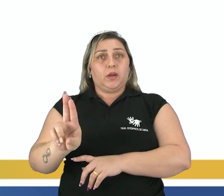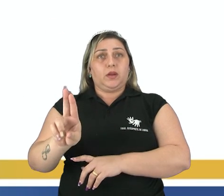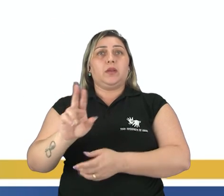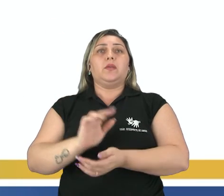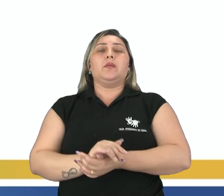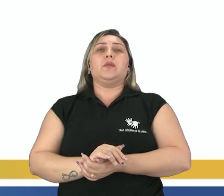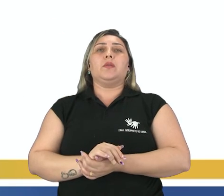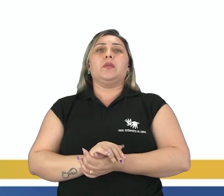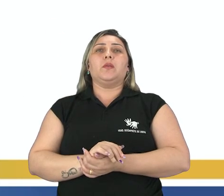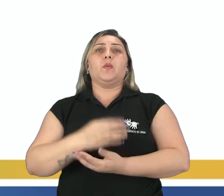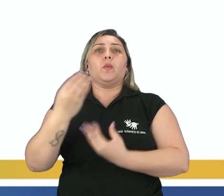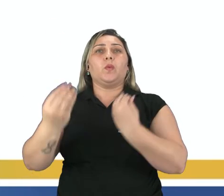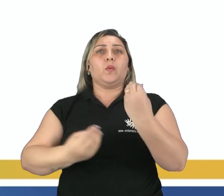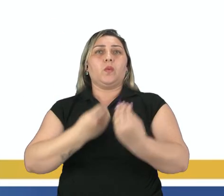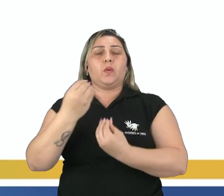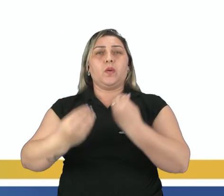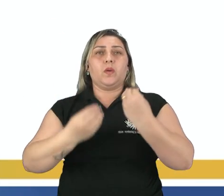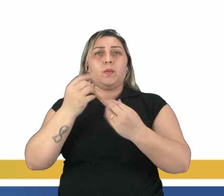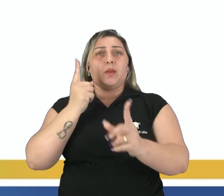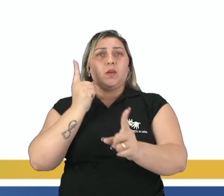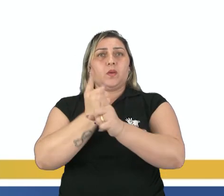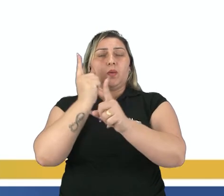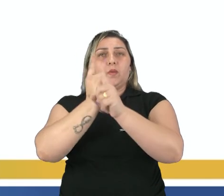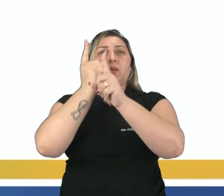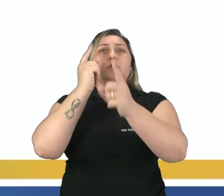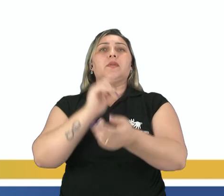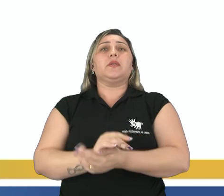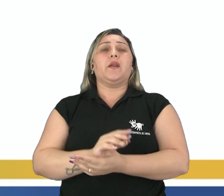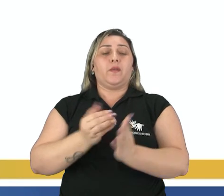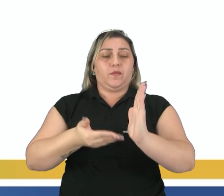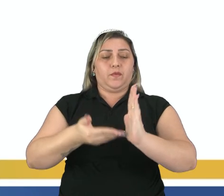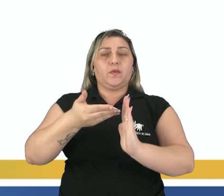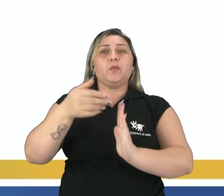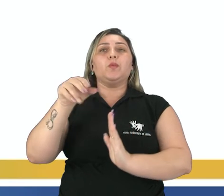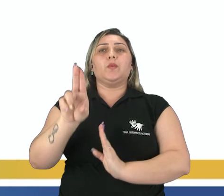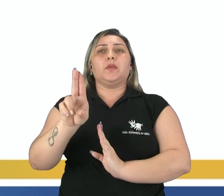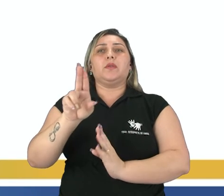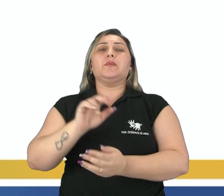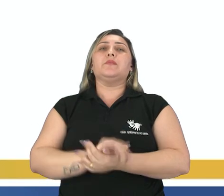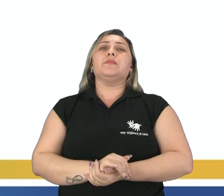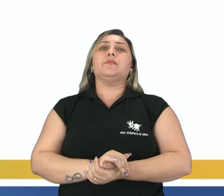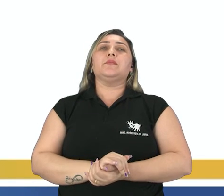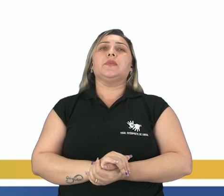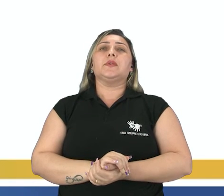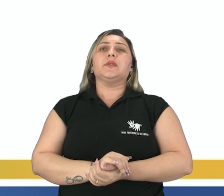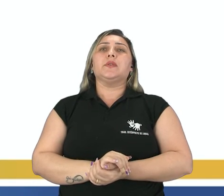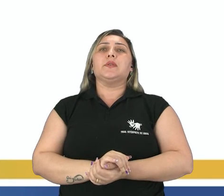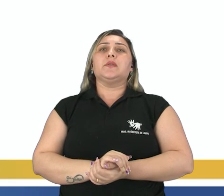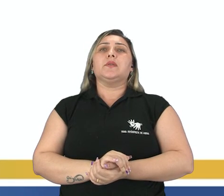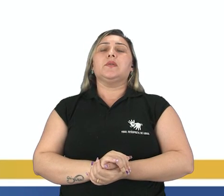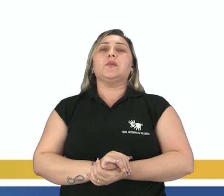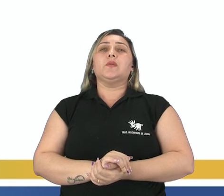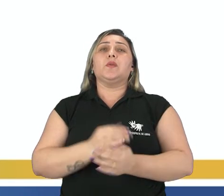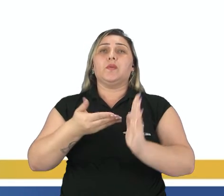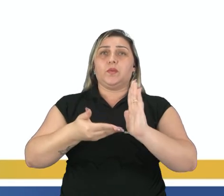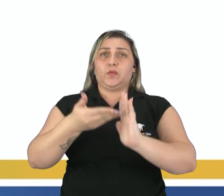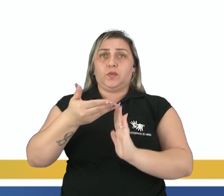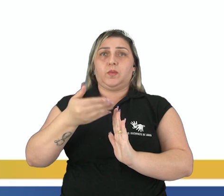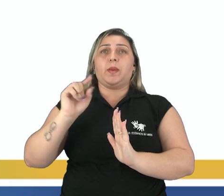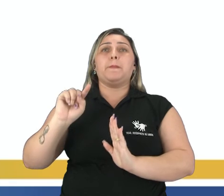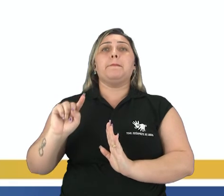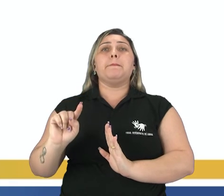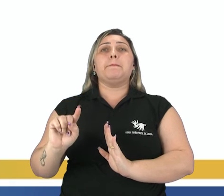urânio. Então, como vamos encontrar o volume desse urânio? Basta eu pegar o volume que